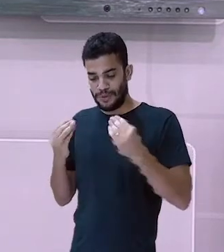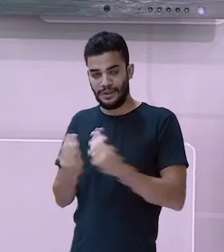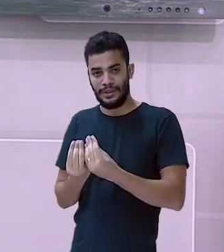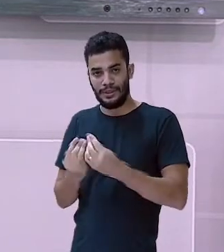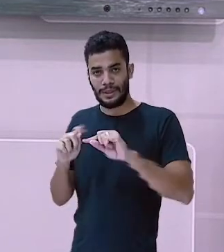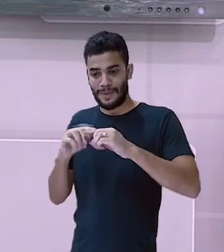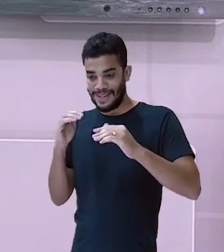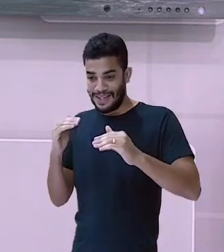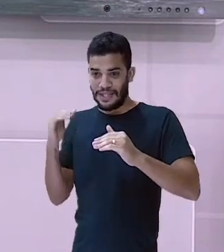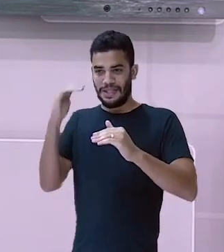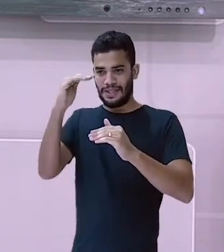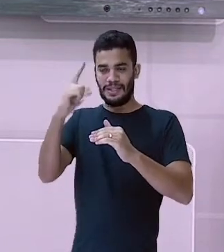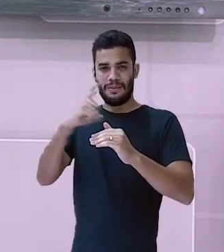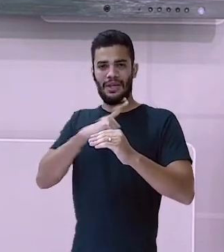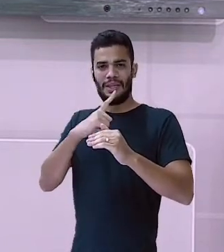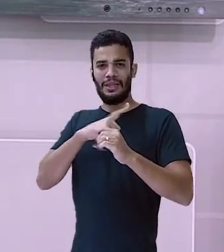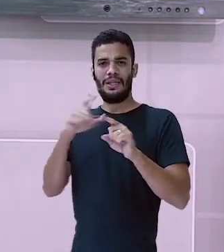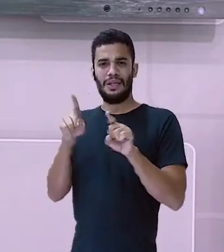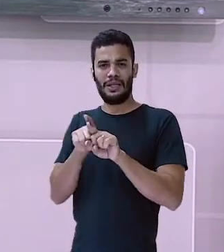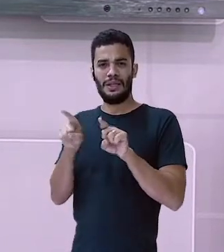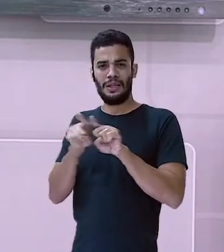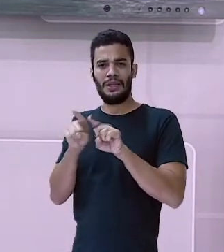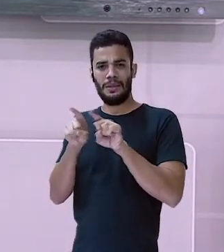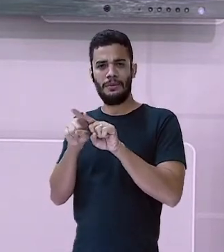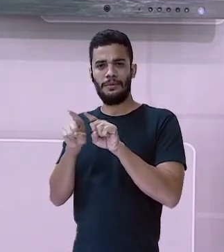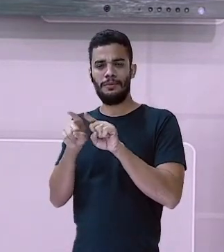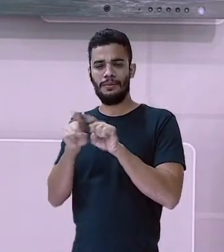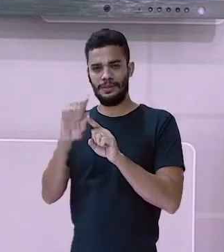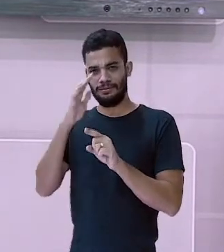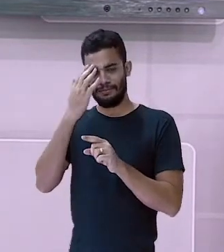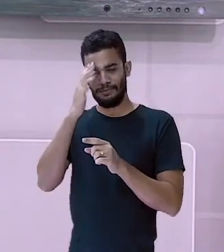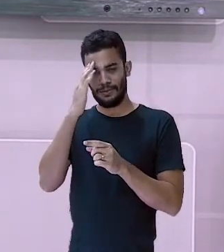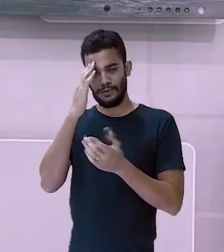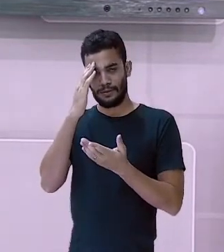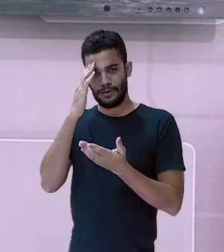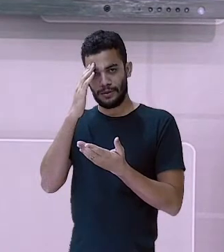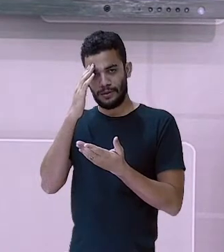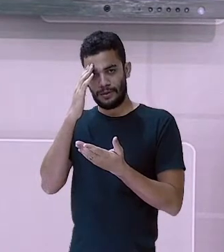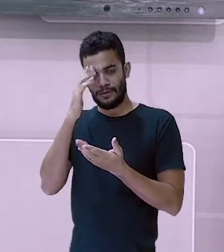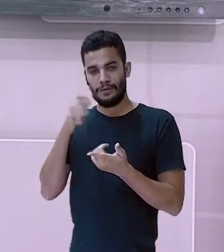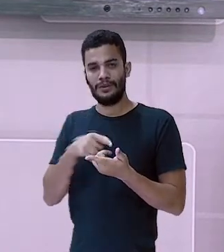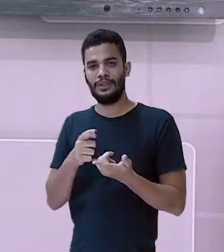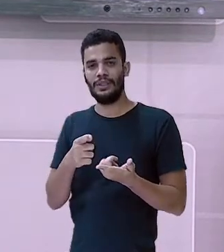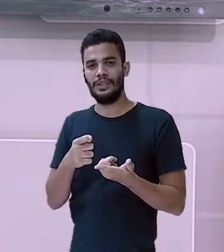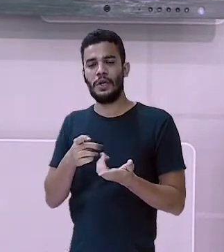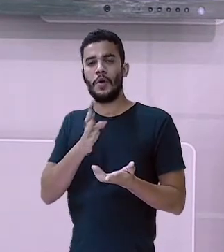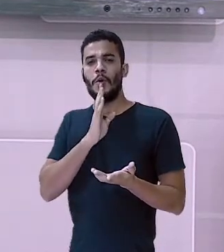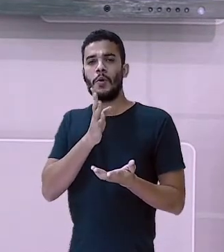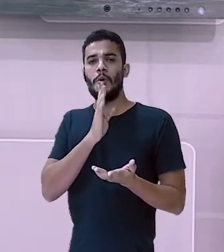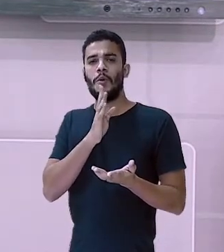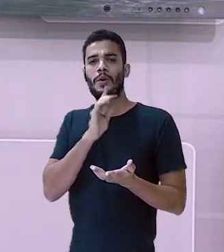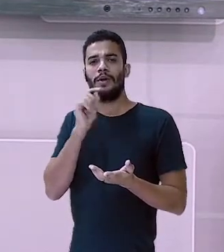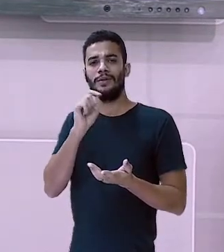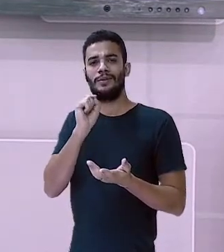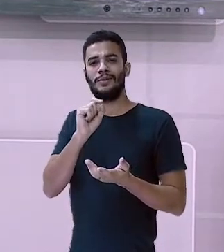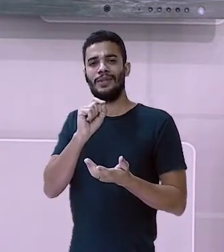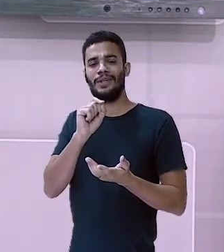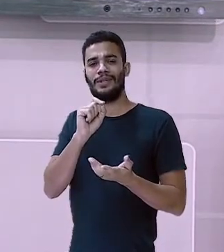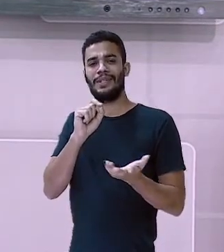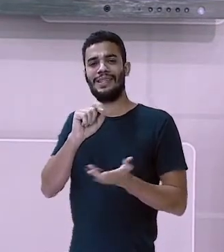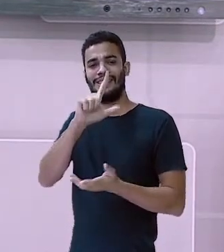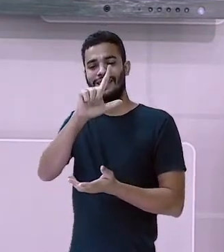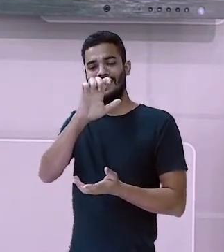ouviram falar em leite de magnésio? Já? Então, leite de magnésia é uma